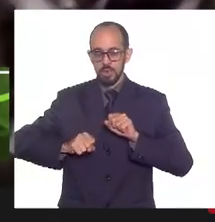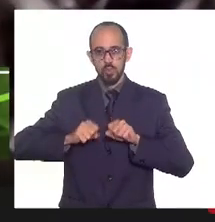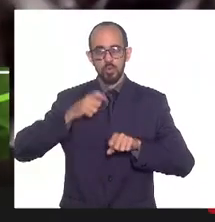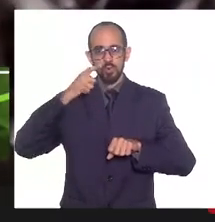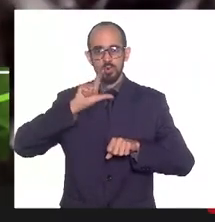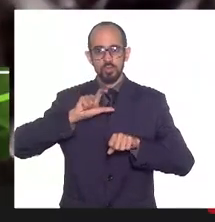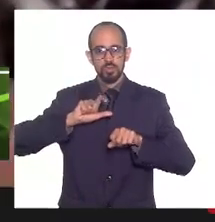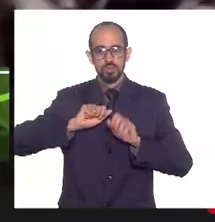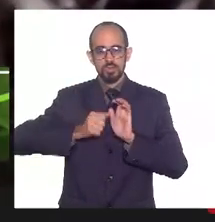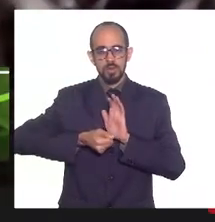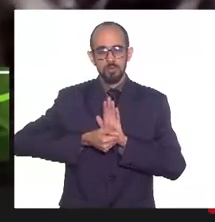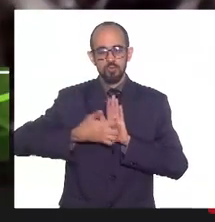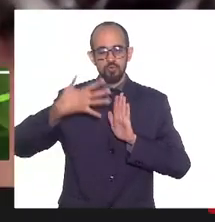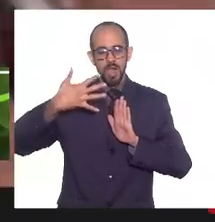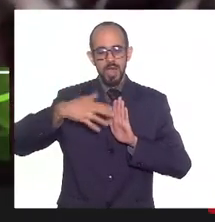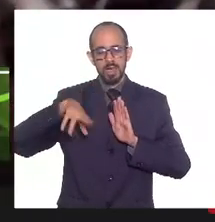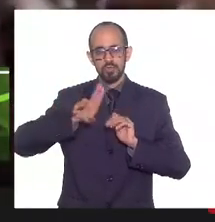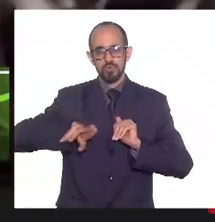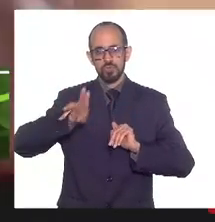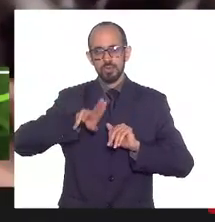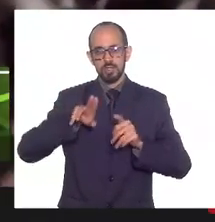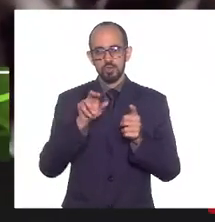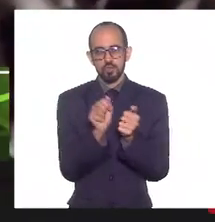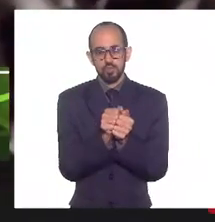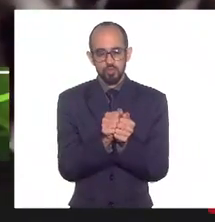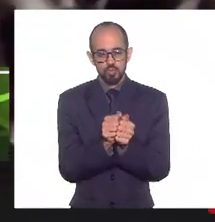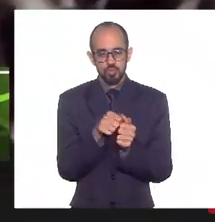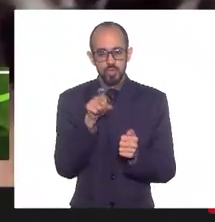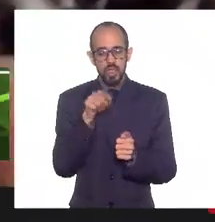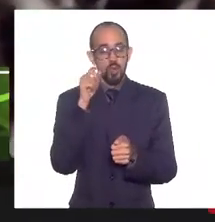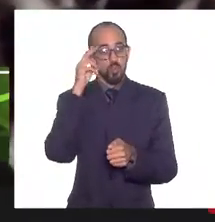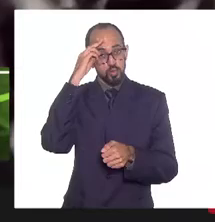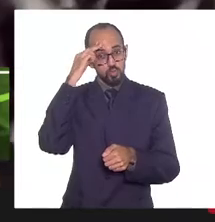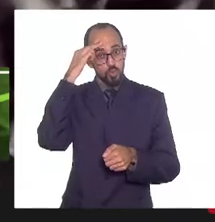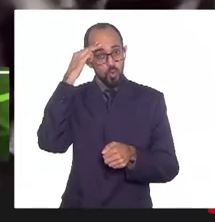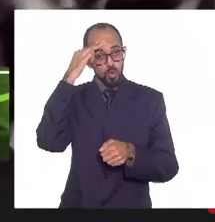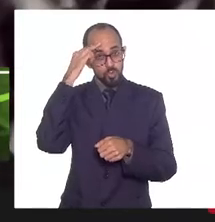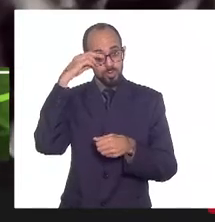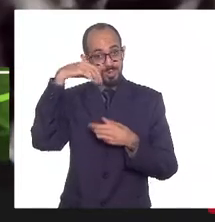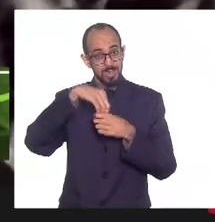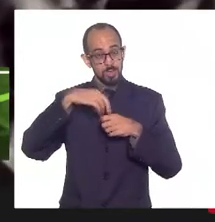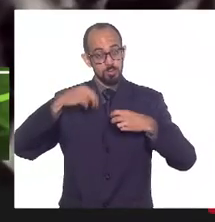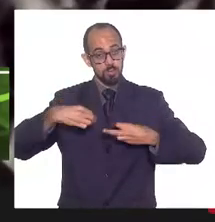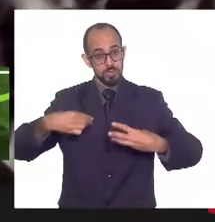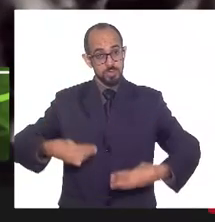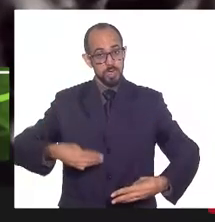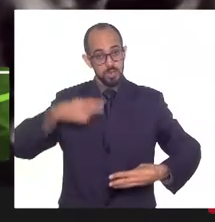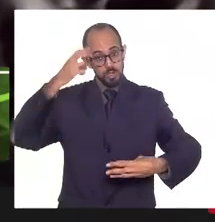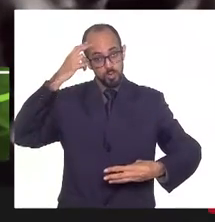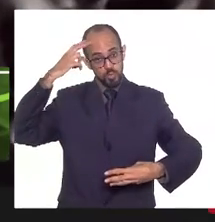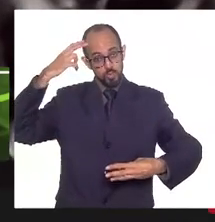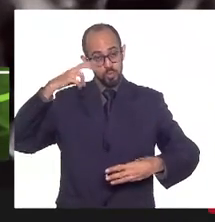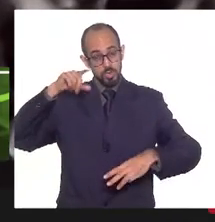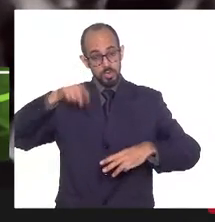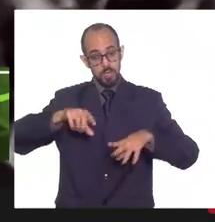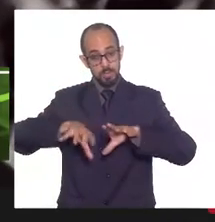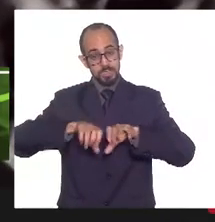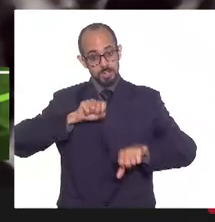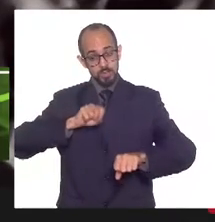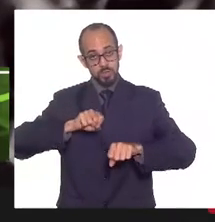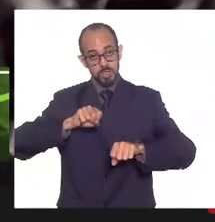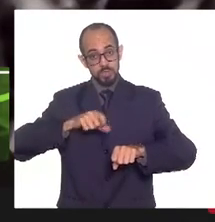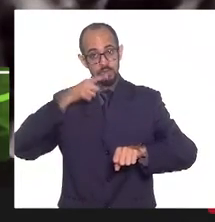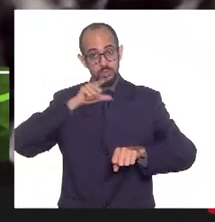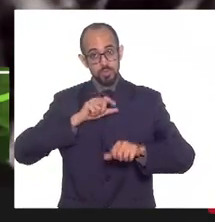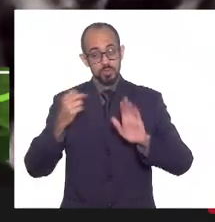por muitas instituições isso um sonho que a gente tem elaborado lá desde o Ministério da Cultura e que não se concretizou né uma certificação que vinha com a